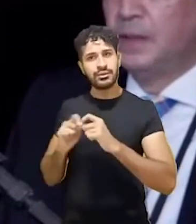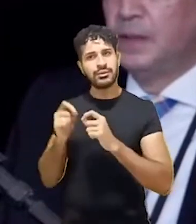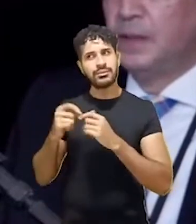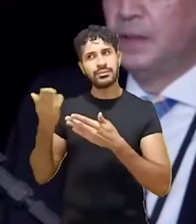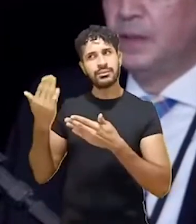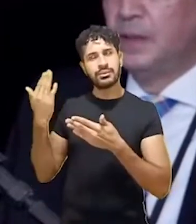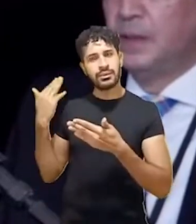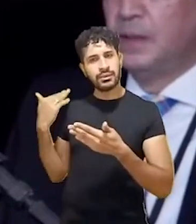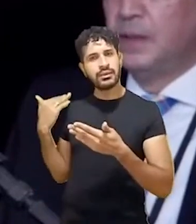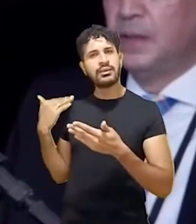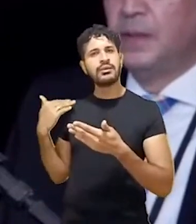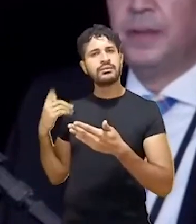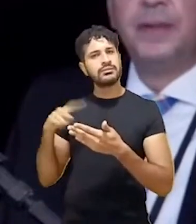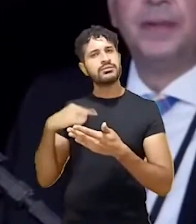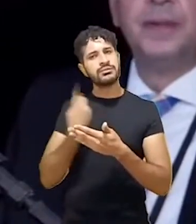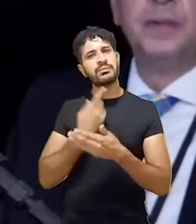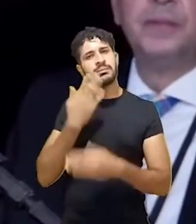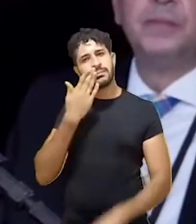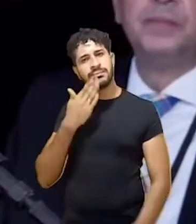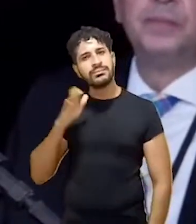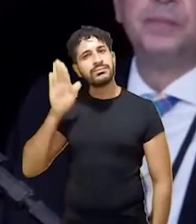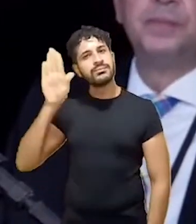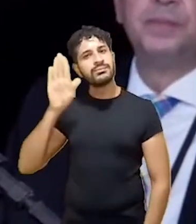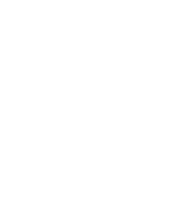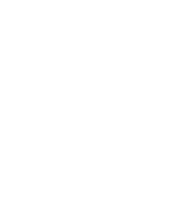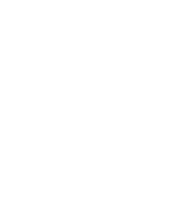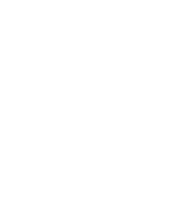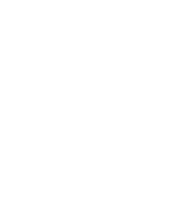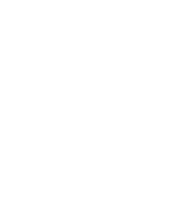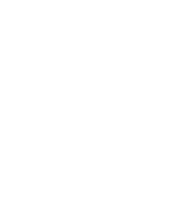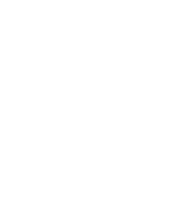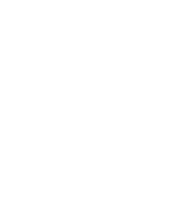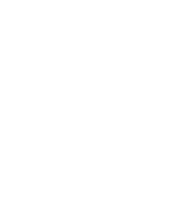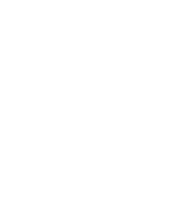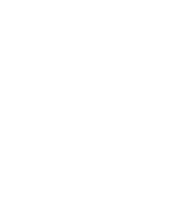e que tanto nós Prometemos nessas eleições